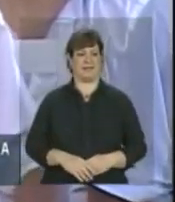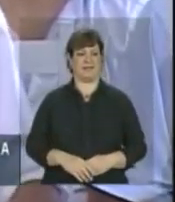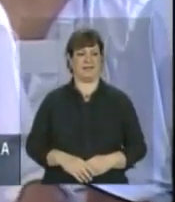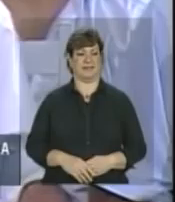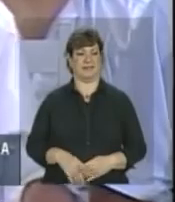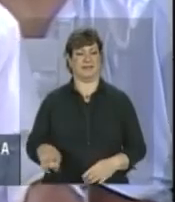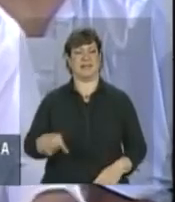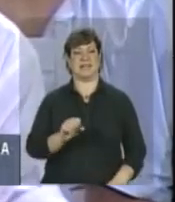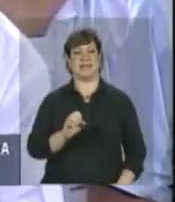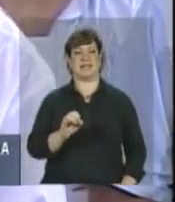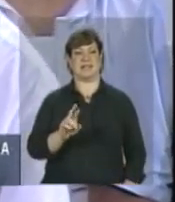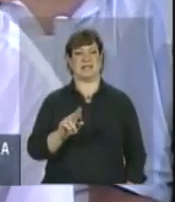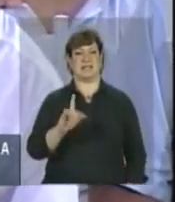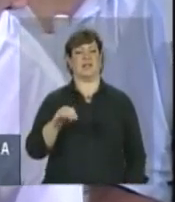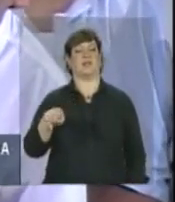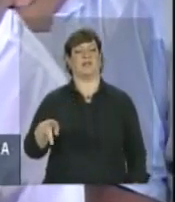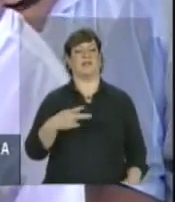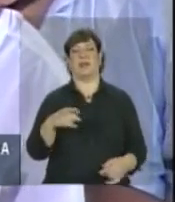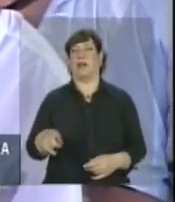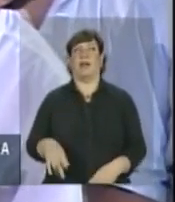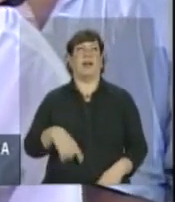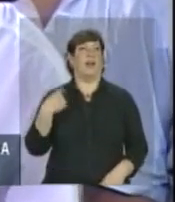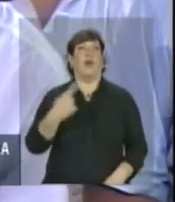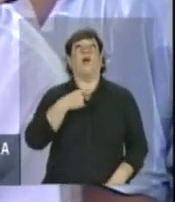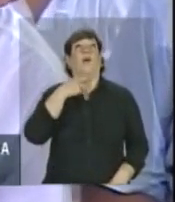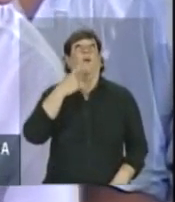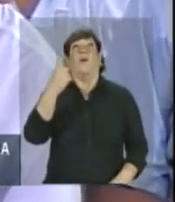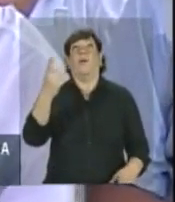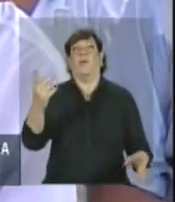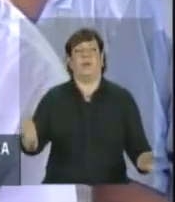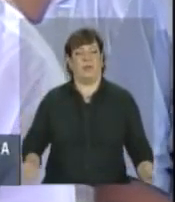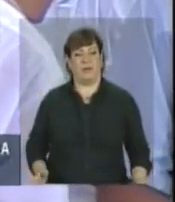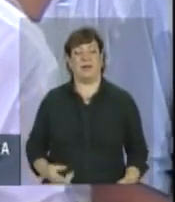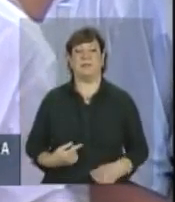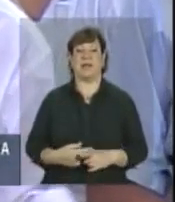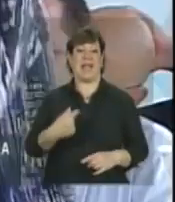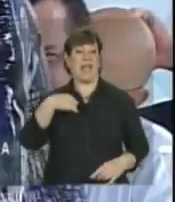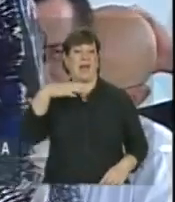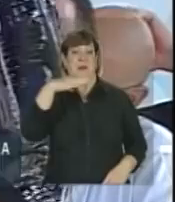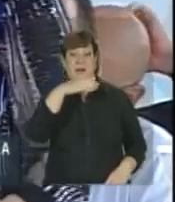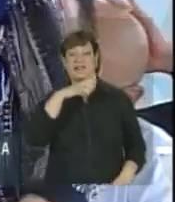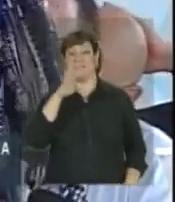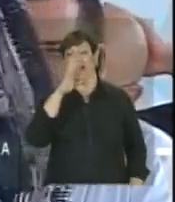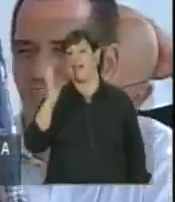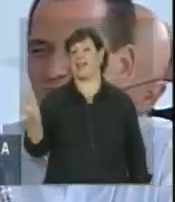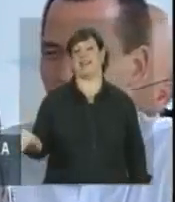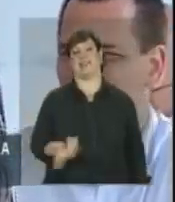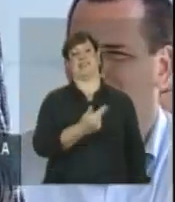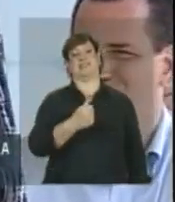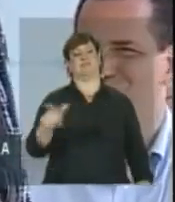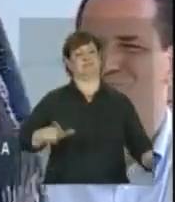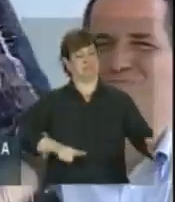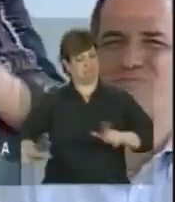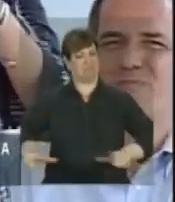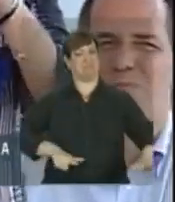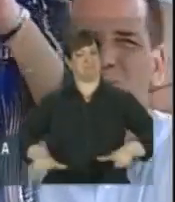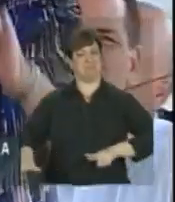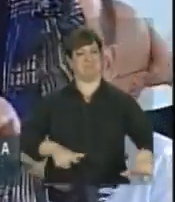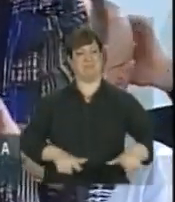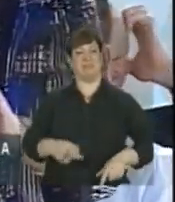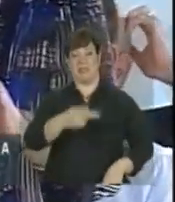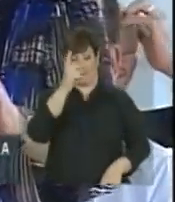que o Sérgio falou agora que é insuportável. Eu acho uma fantástica capacidade de trabalho. É